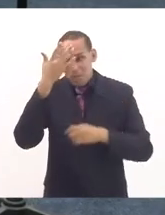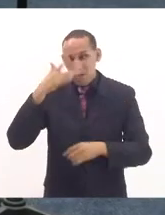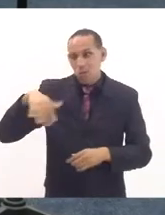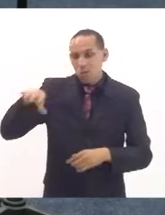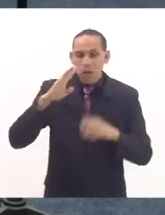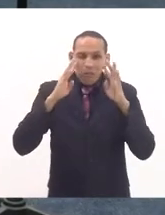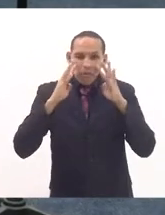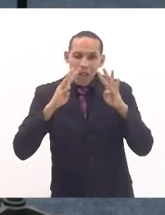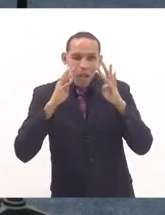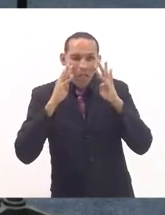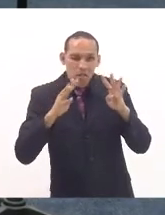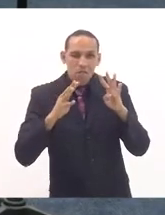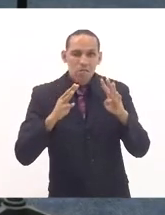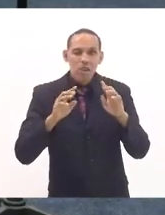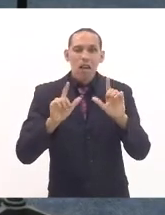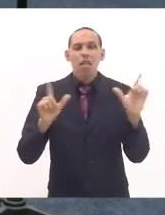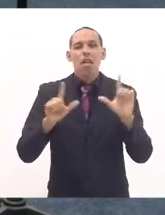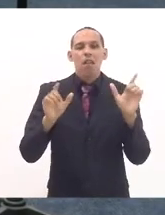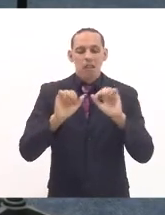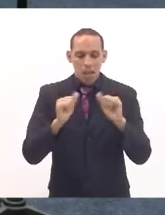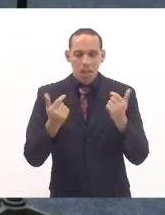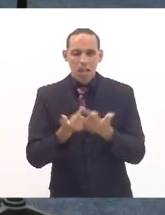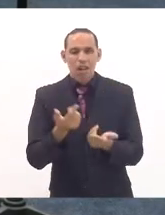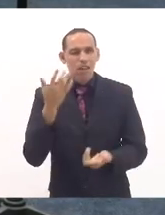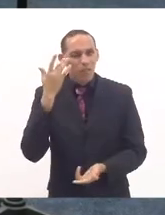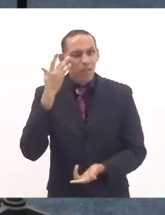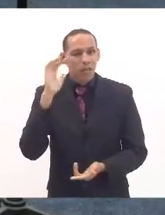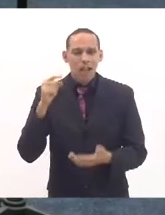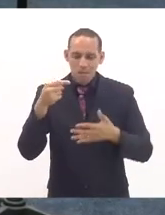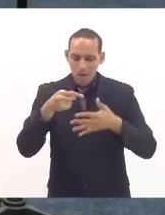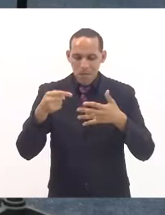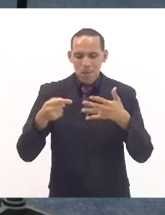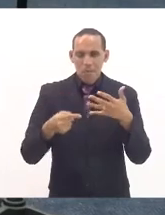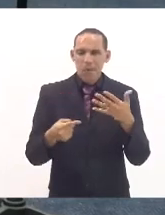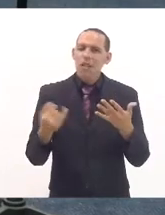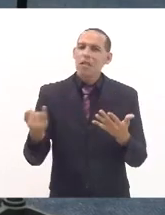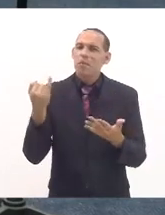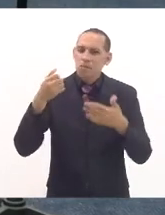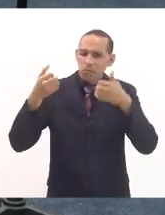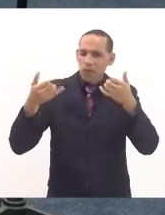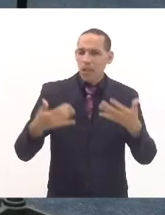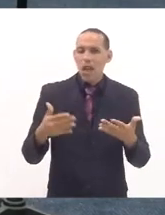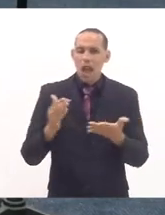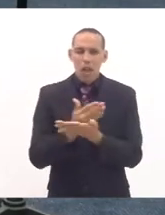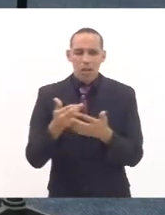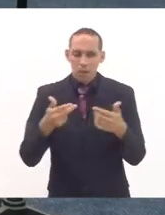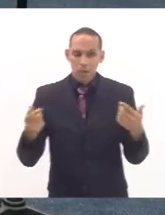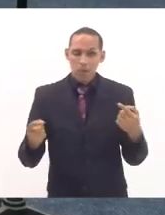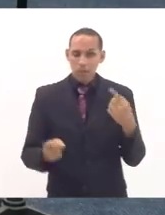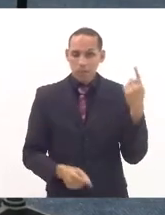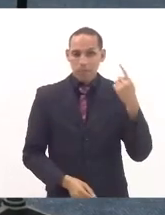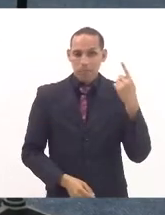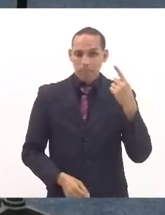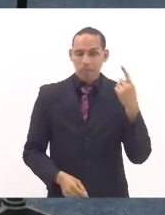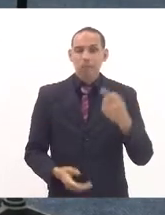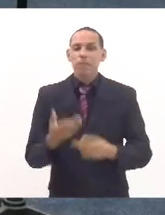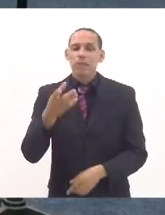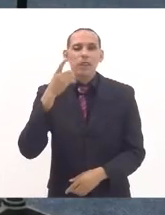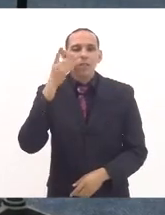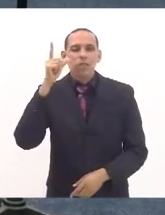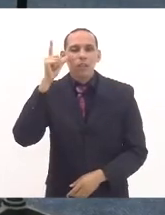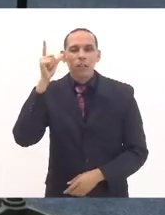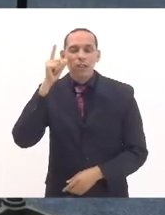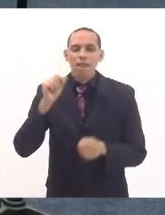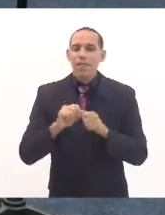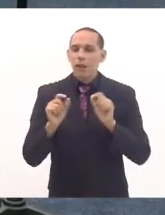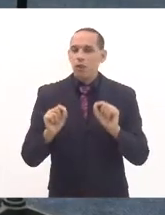não ter o conjunto dos elementos no debate. E é importante trazer alguns esclarecimentos. Primeiro, o que a deputada Lucinha está